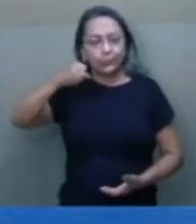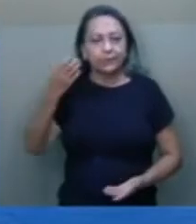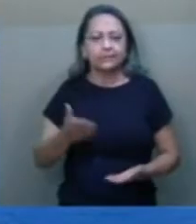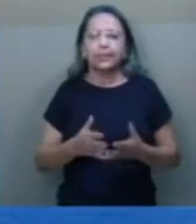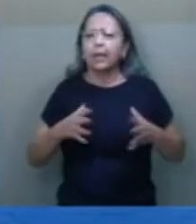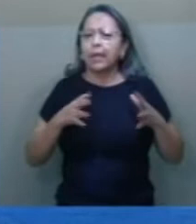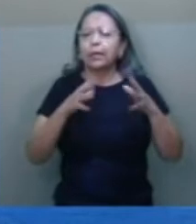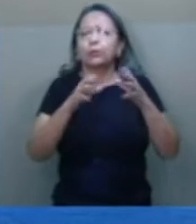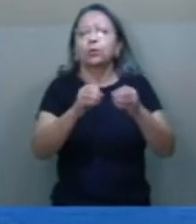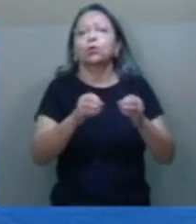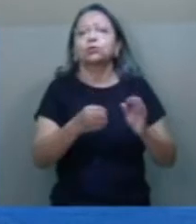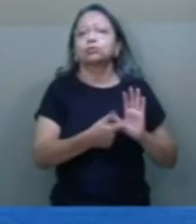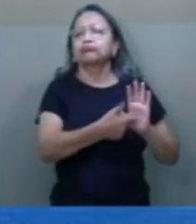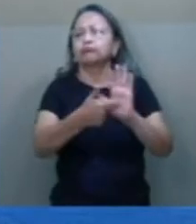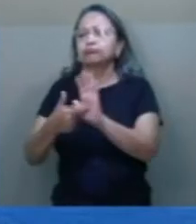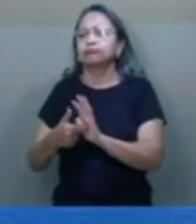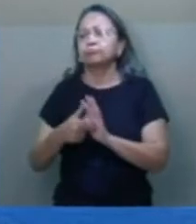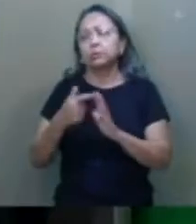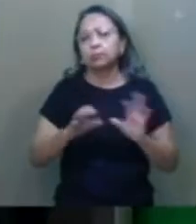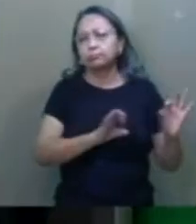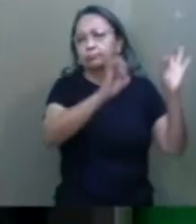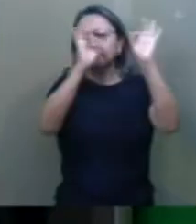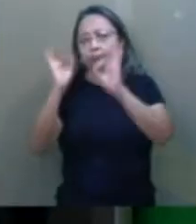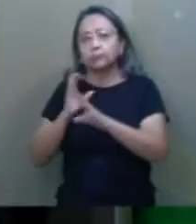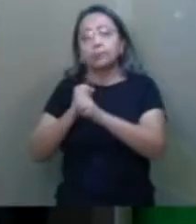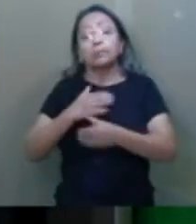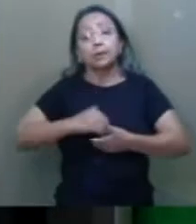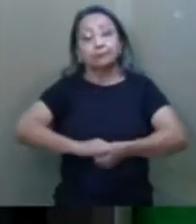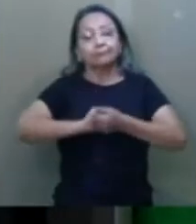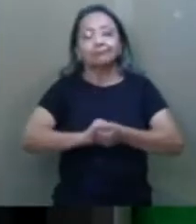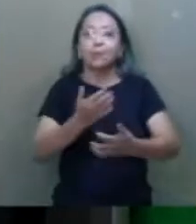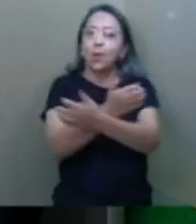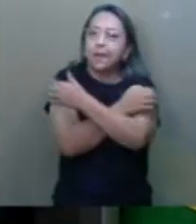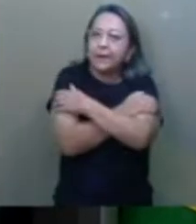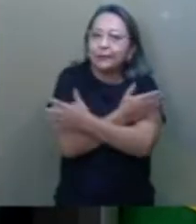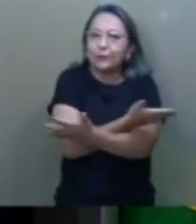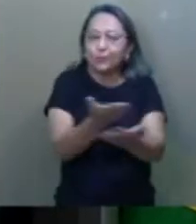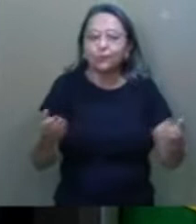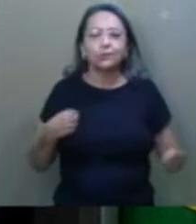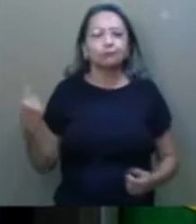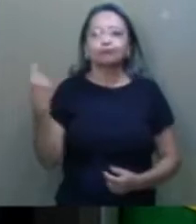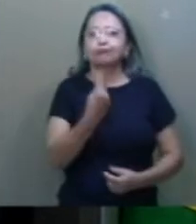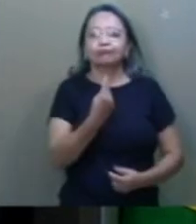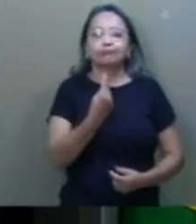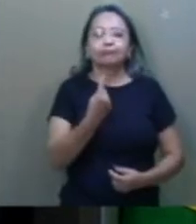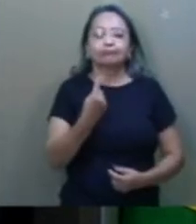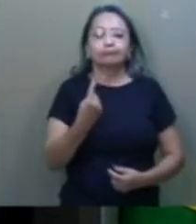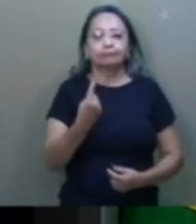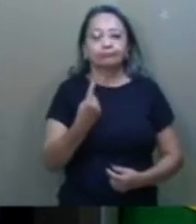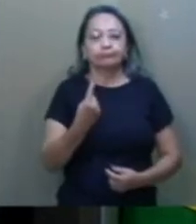a todos os indicados que acompanham aqui os resultados, minha saudação, meu abraço. Falo aqui na